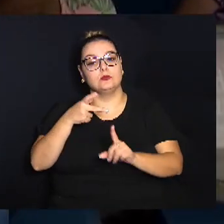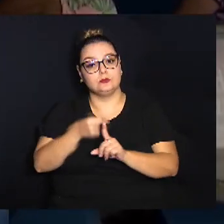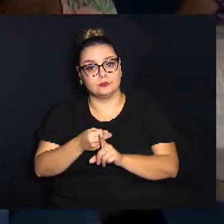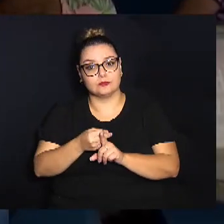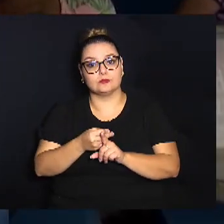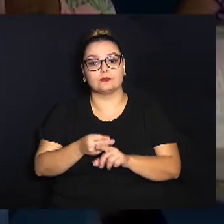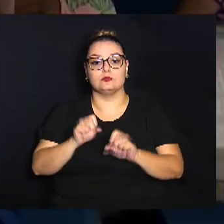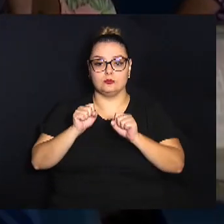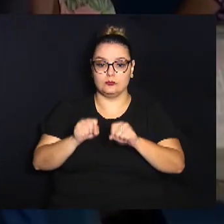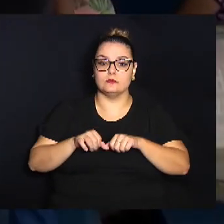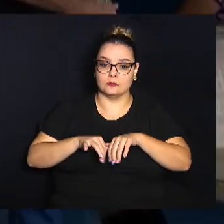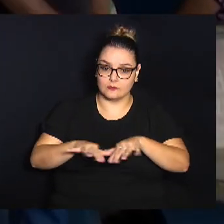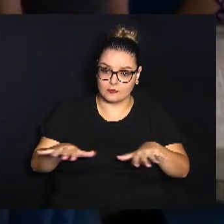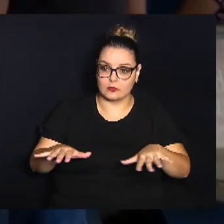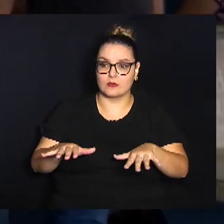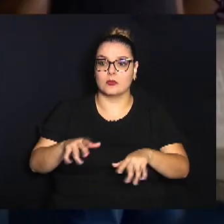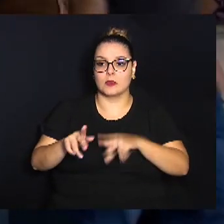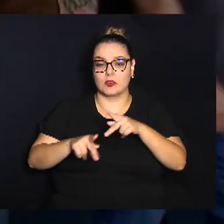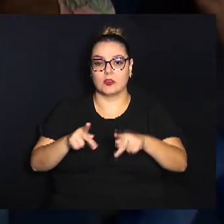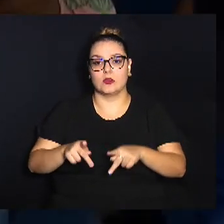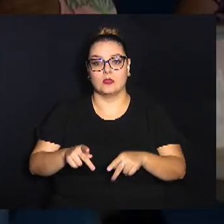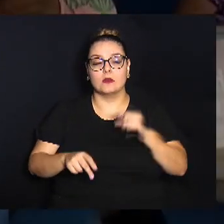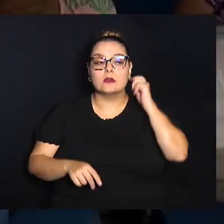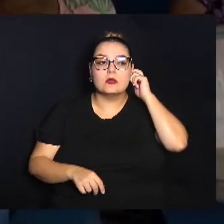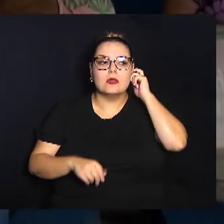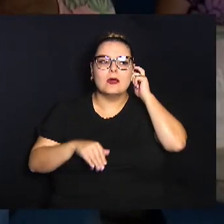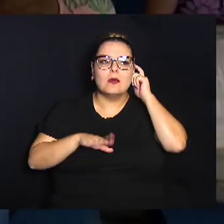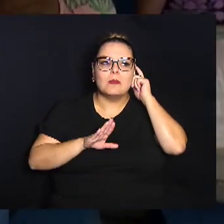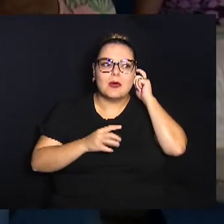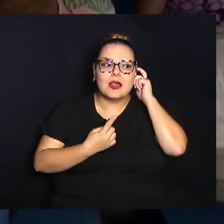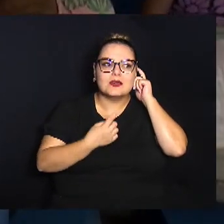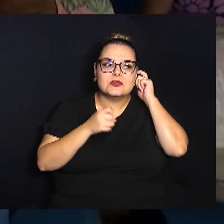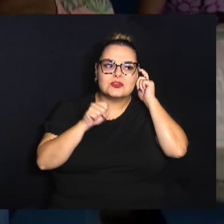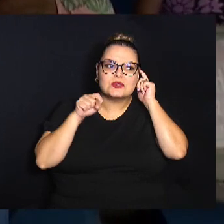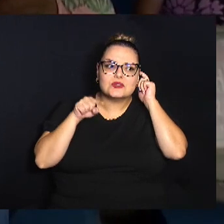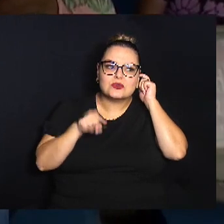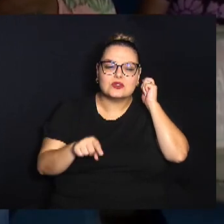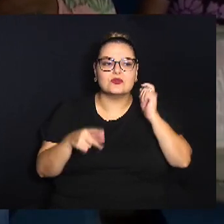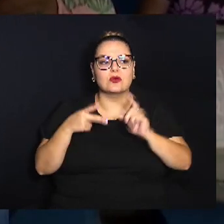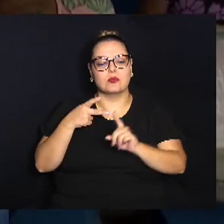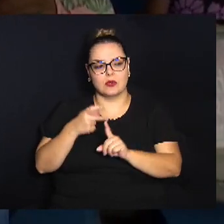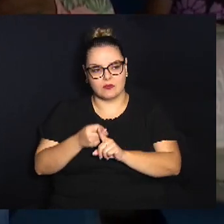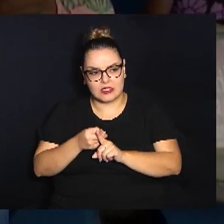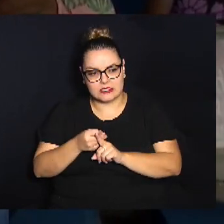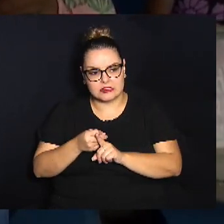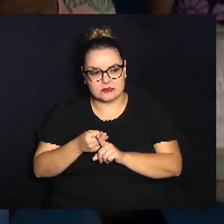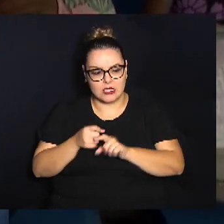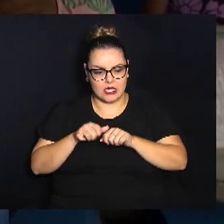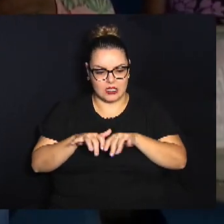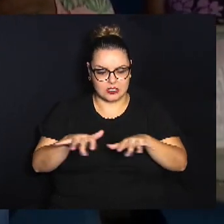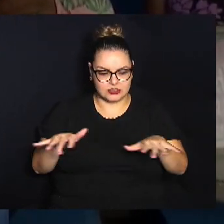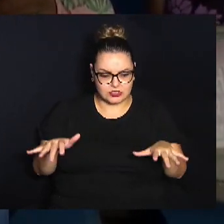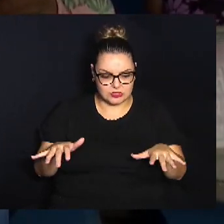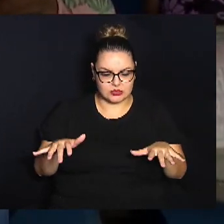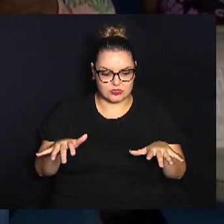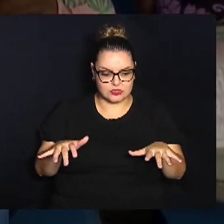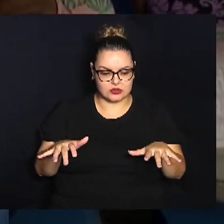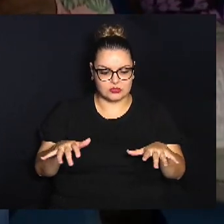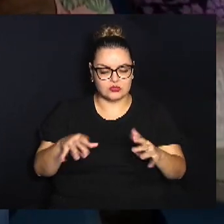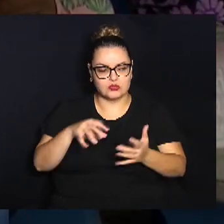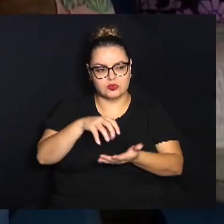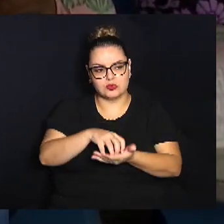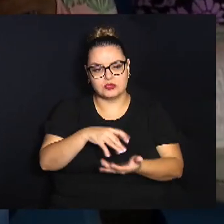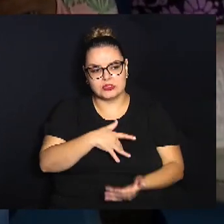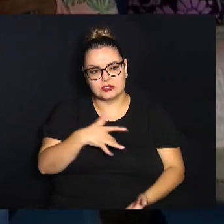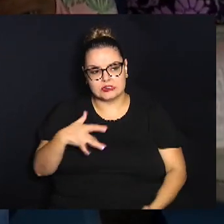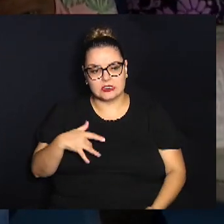que eles possam ofertar aí para a sua população. São mais de 18 mil vacinas, né? A distribuição nos centros de